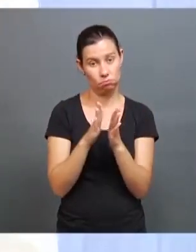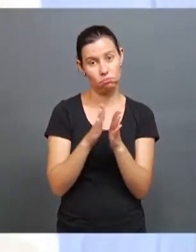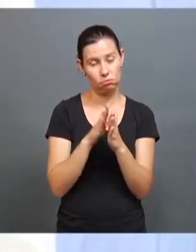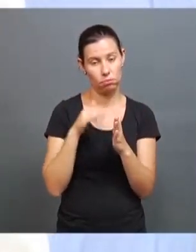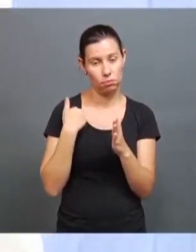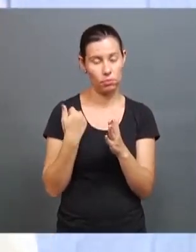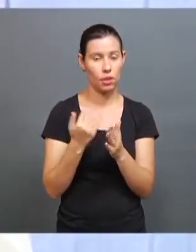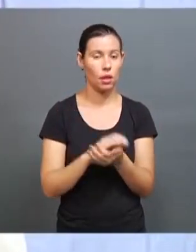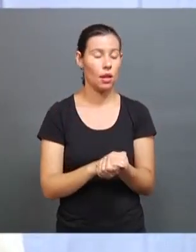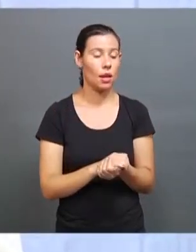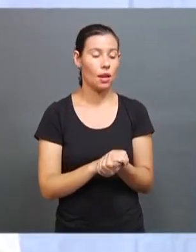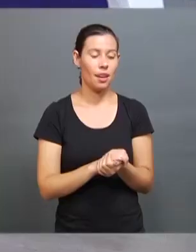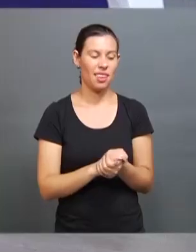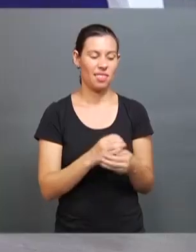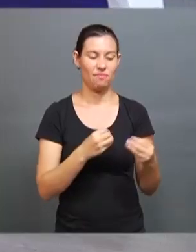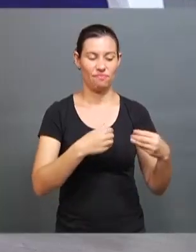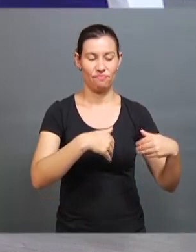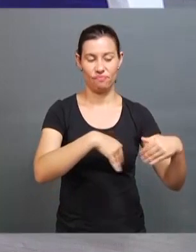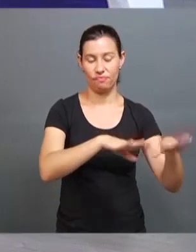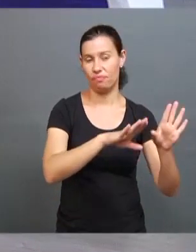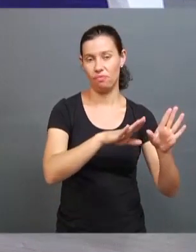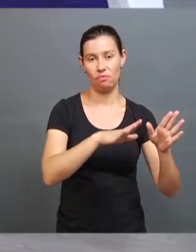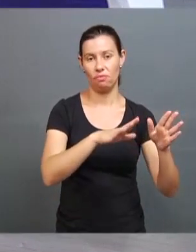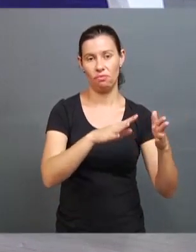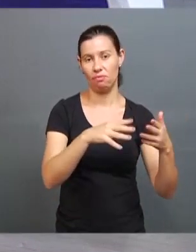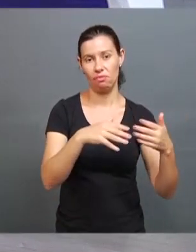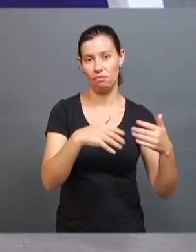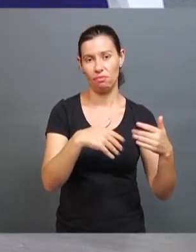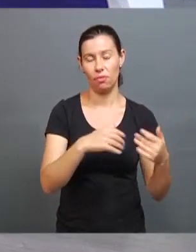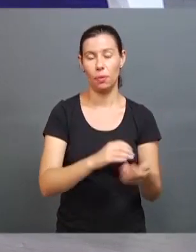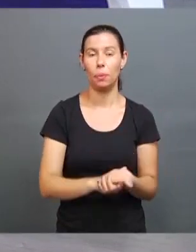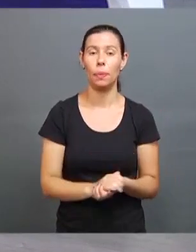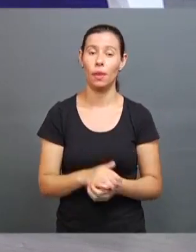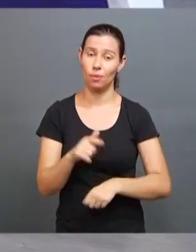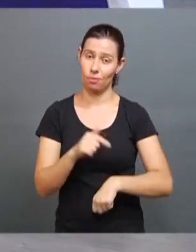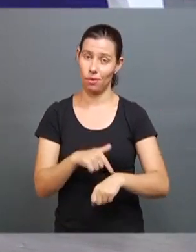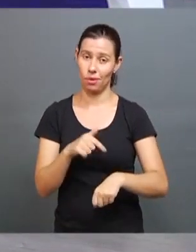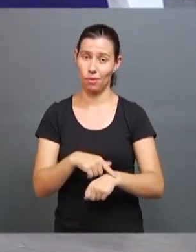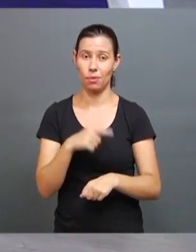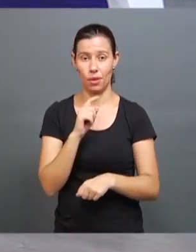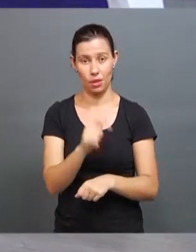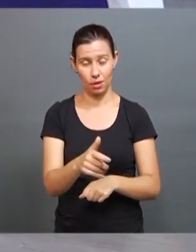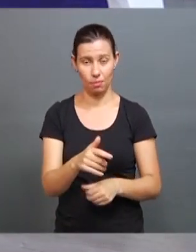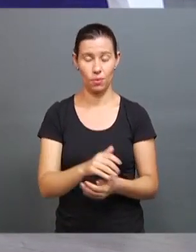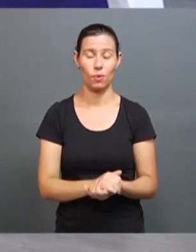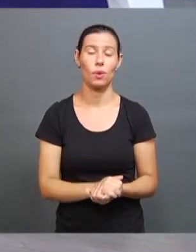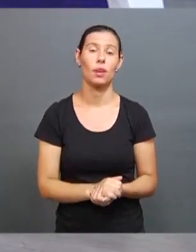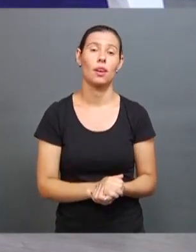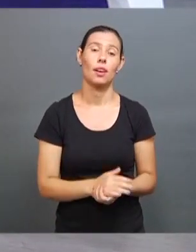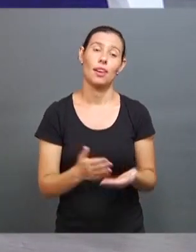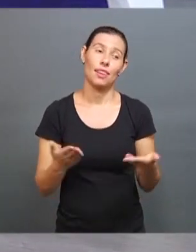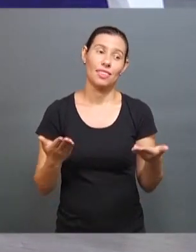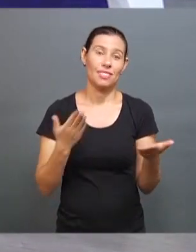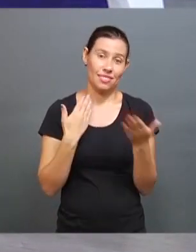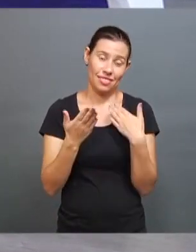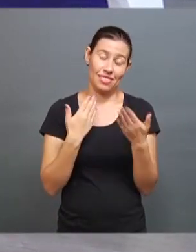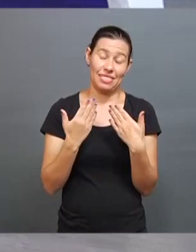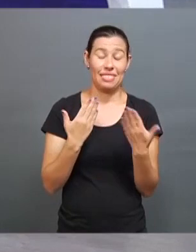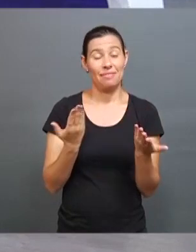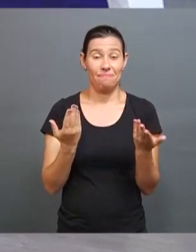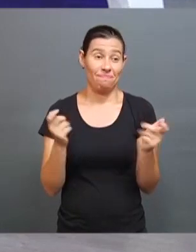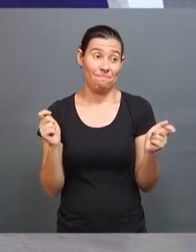muito bonito, realmente. Acho que fica a reflexão, né? Pra quem nos assiste. O nosso tempo encerrou, infelizmente. Não. Rendia bastante, mas nós precisamos